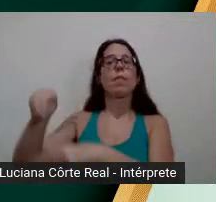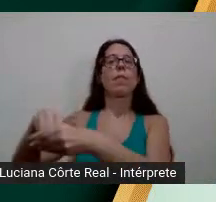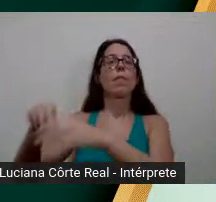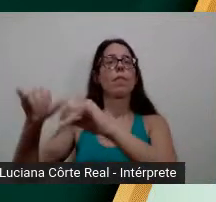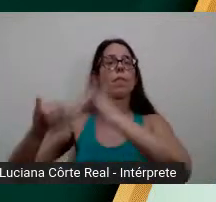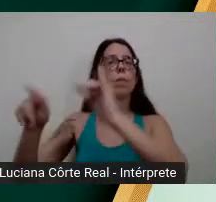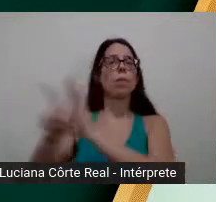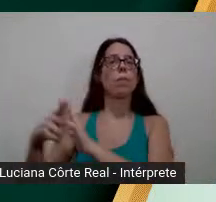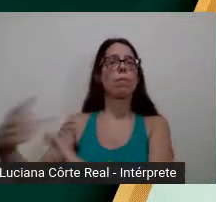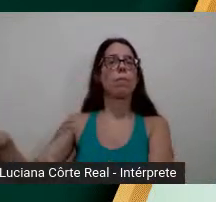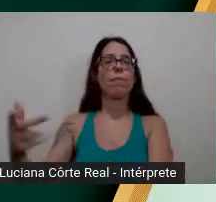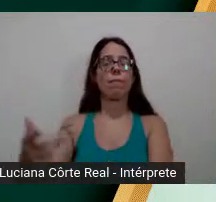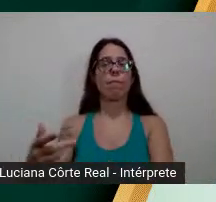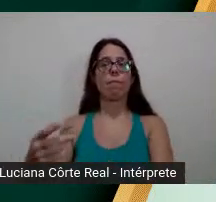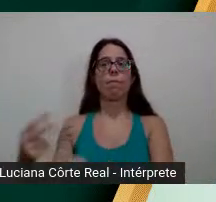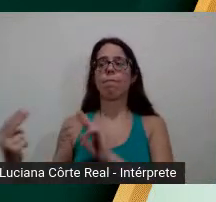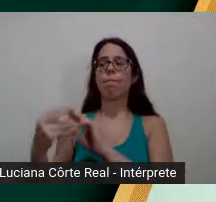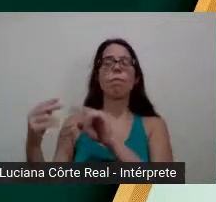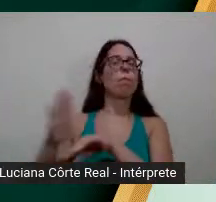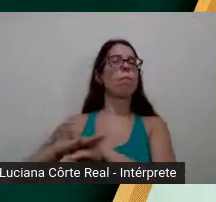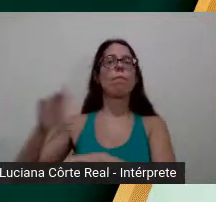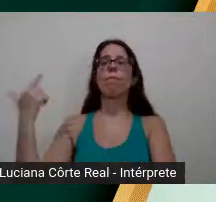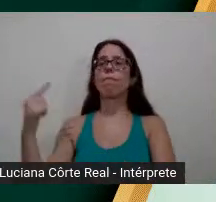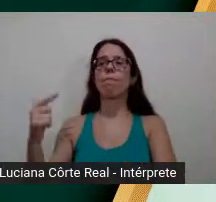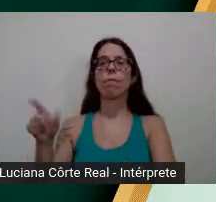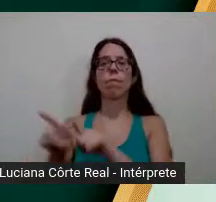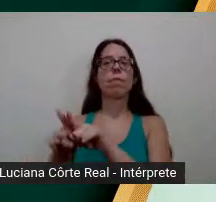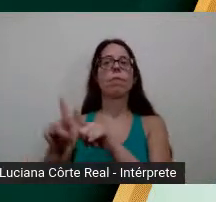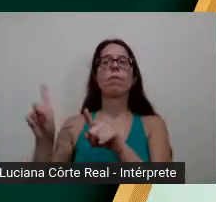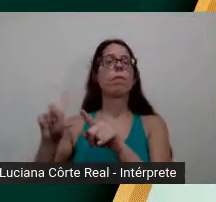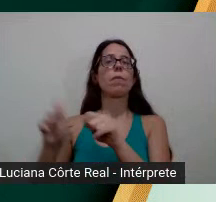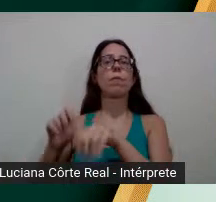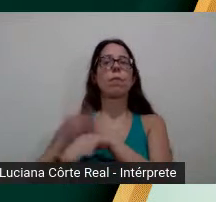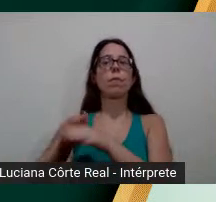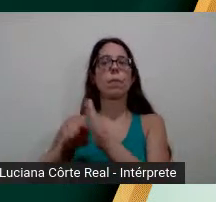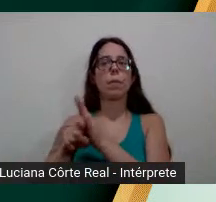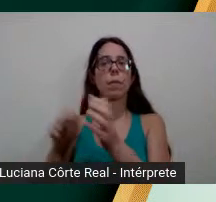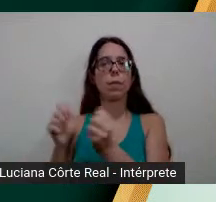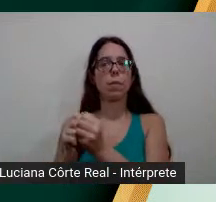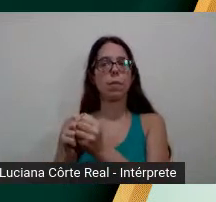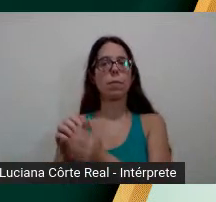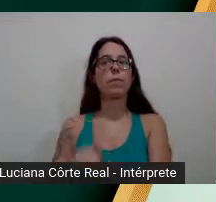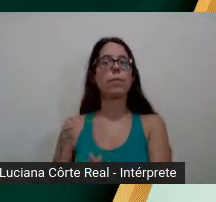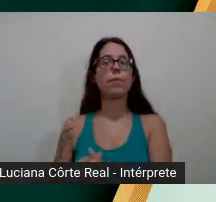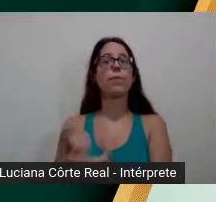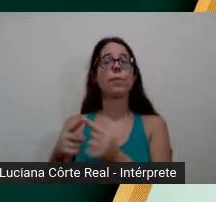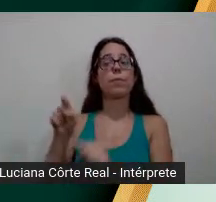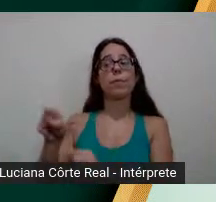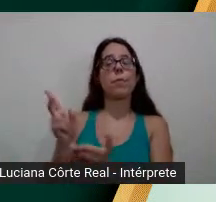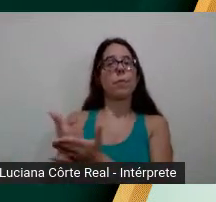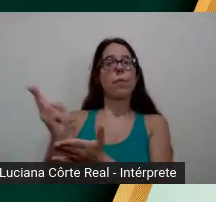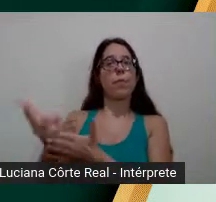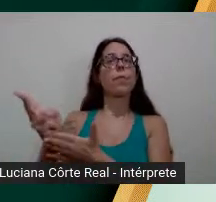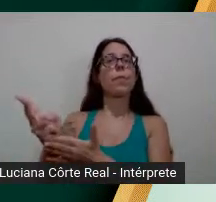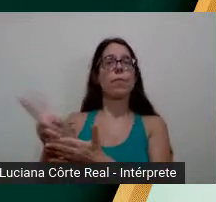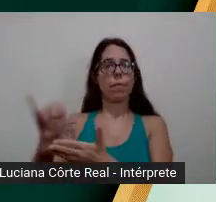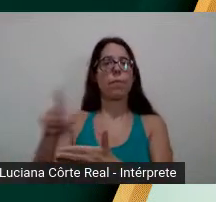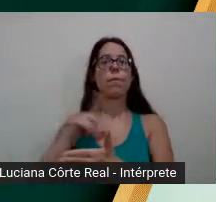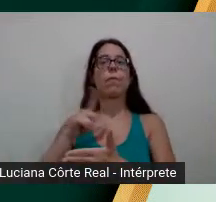não faremos mais pesquisa juntos, mas ele estará sempre no coração de cada um de